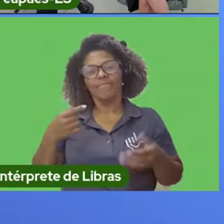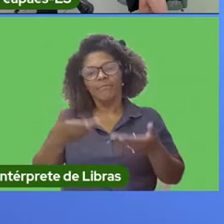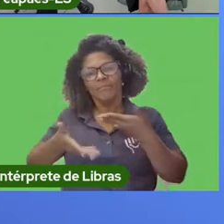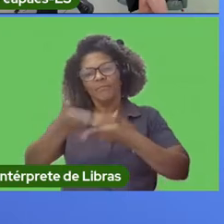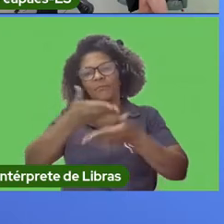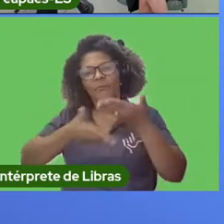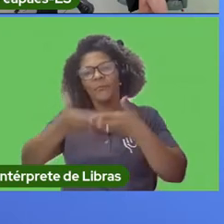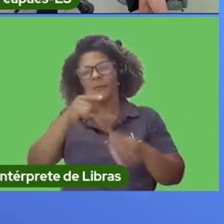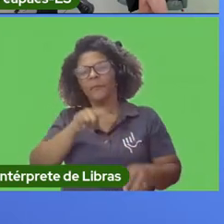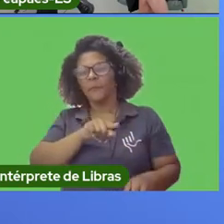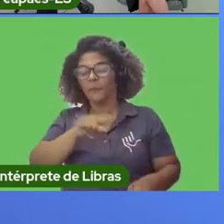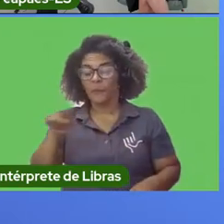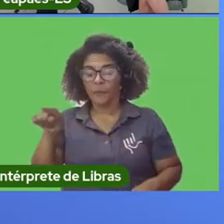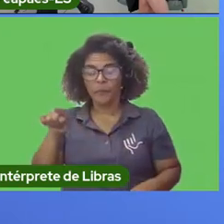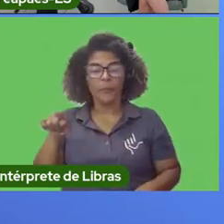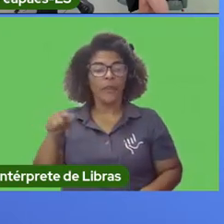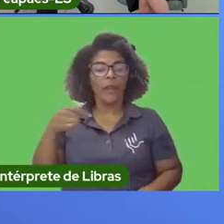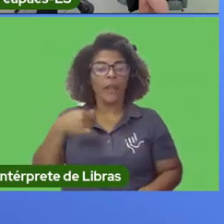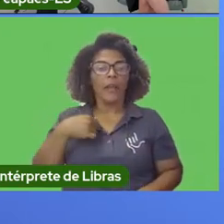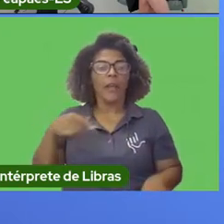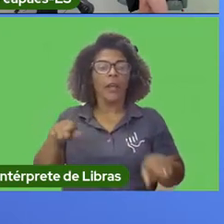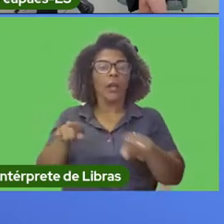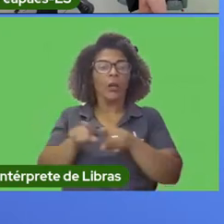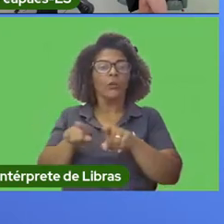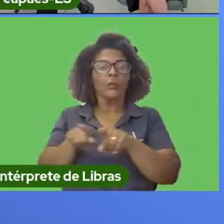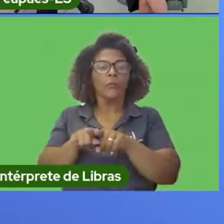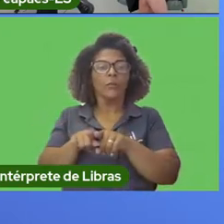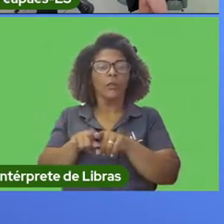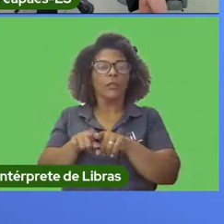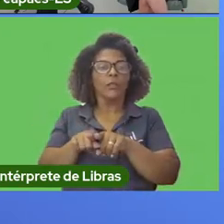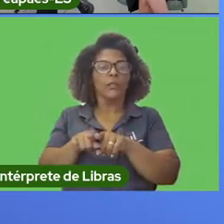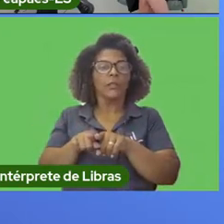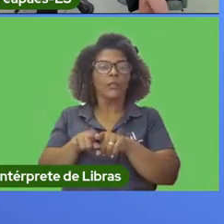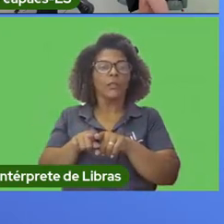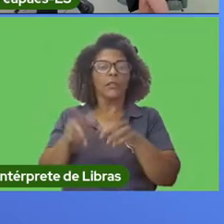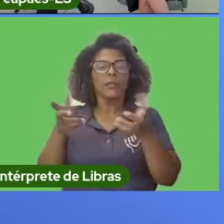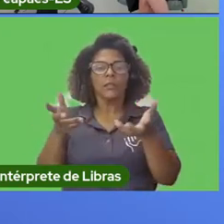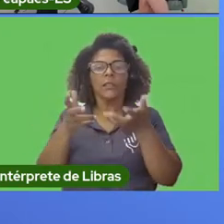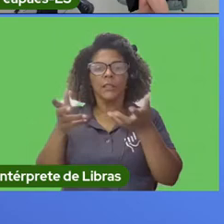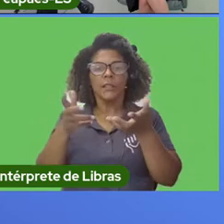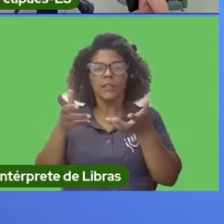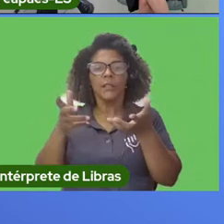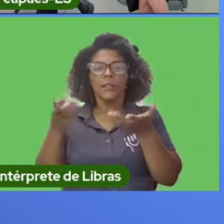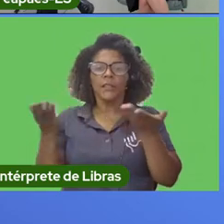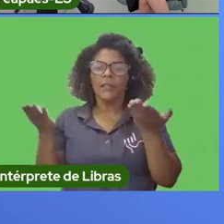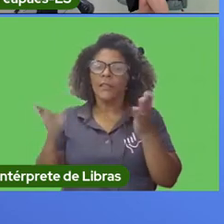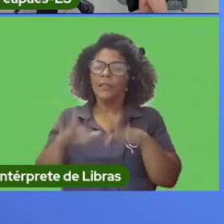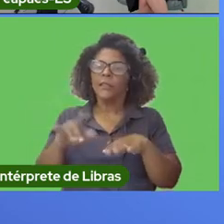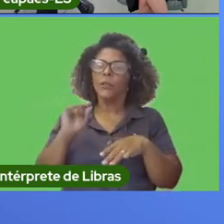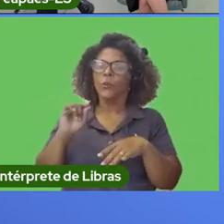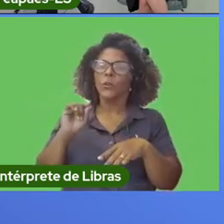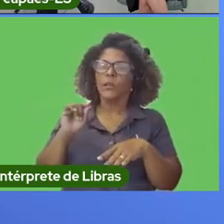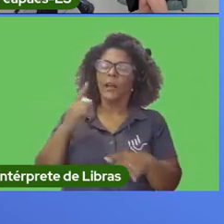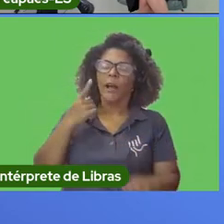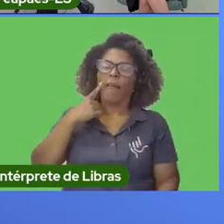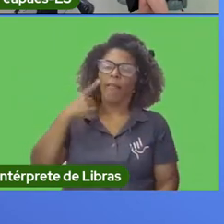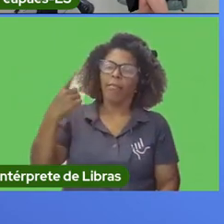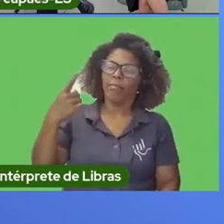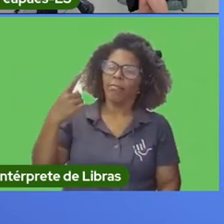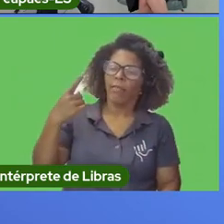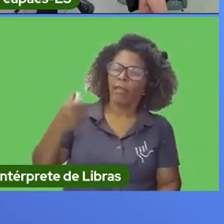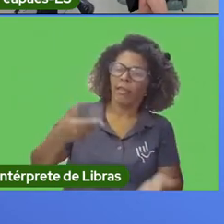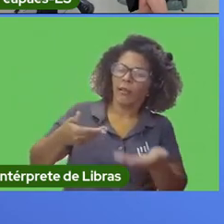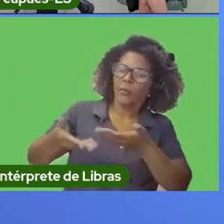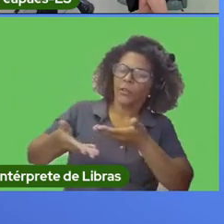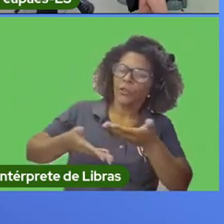com vocês, eu concluo trazendo a ideia para dialogar com o que eu